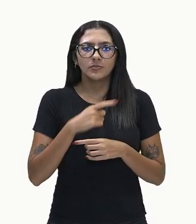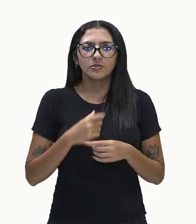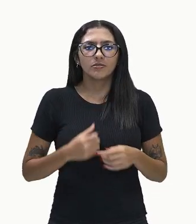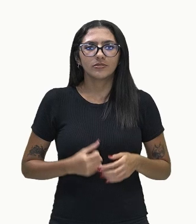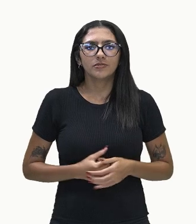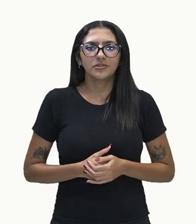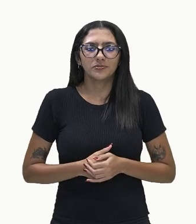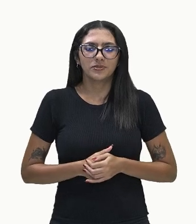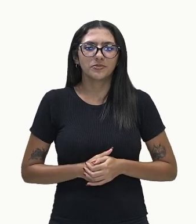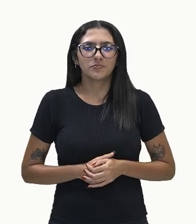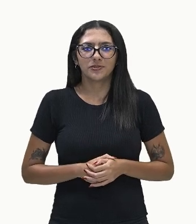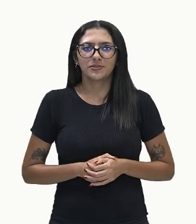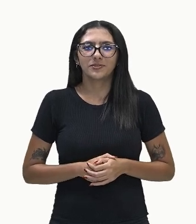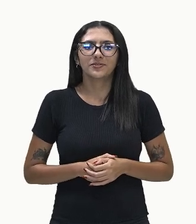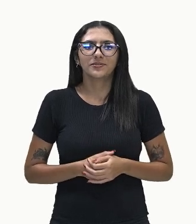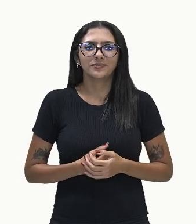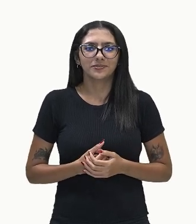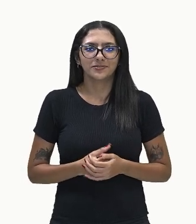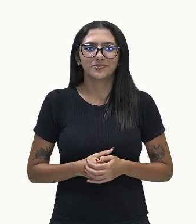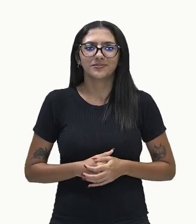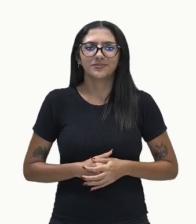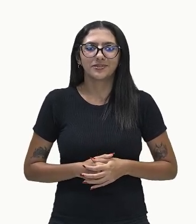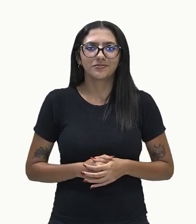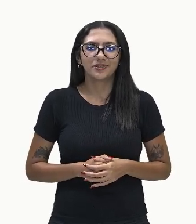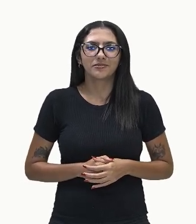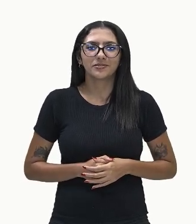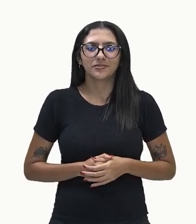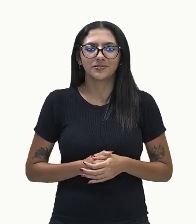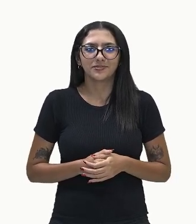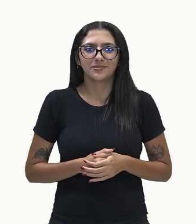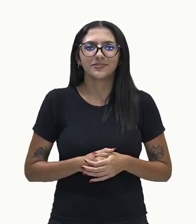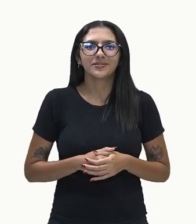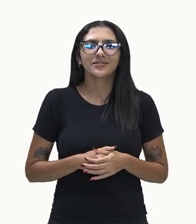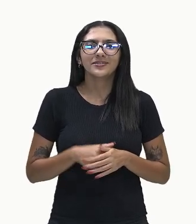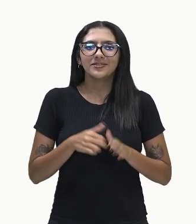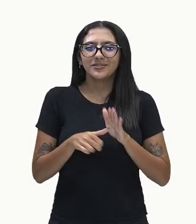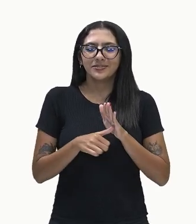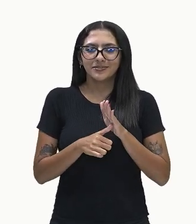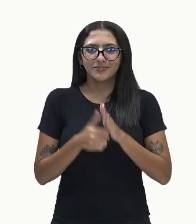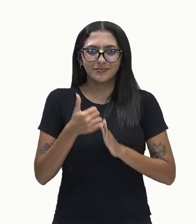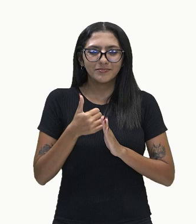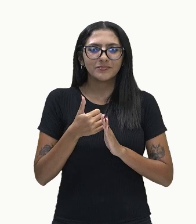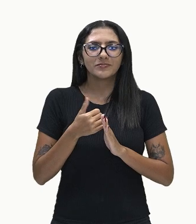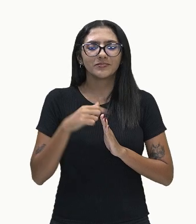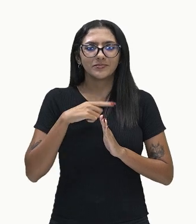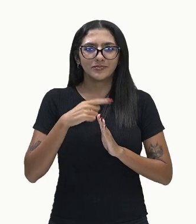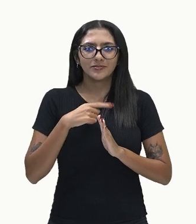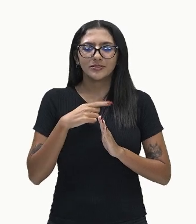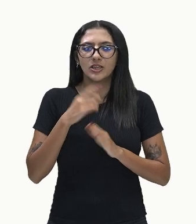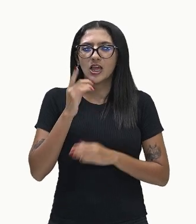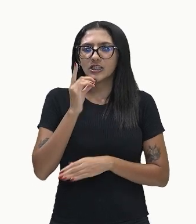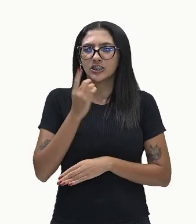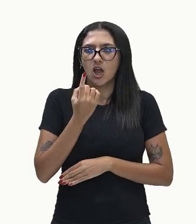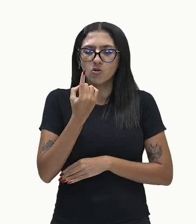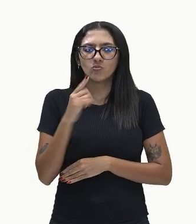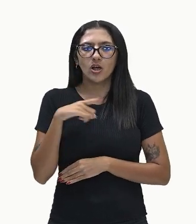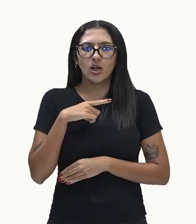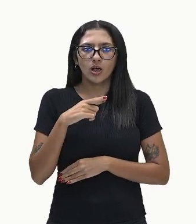Porque o endométrio que está dentro do seu útero, certo? Vai se soltar,